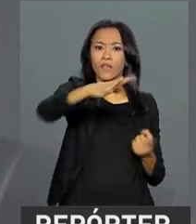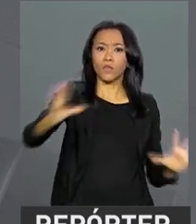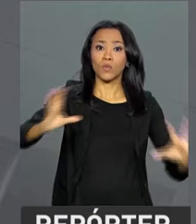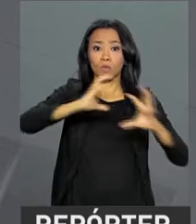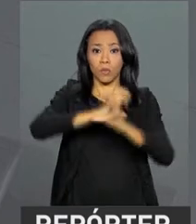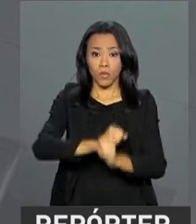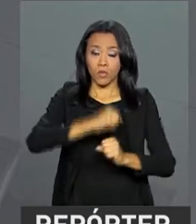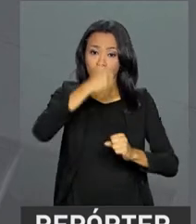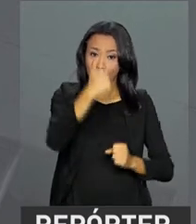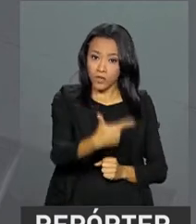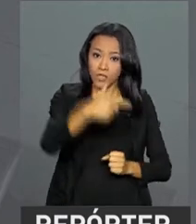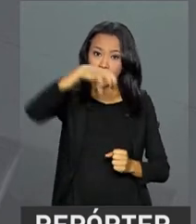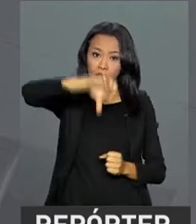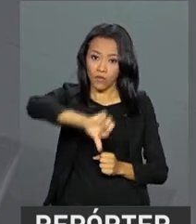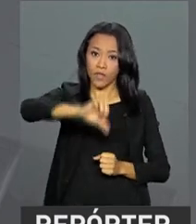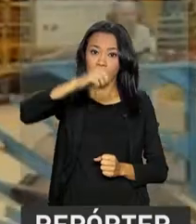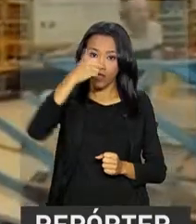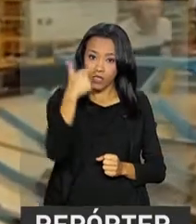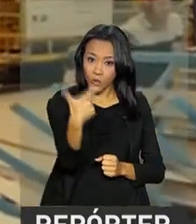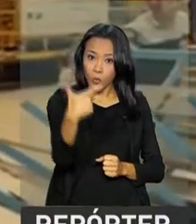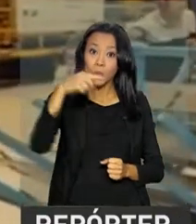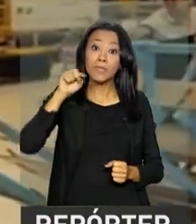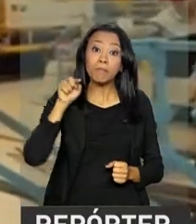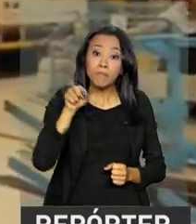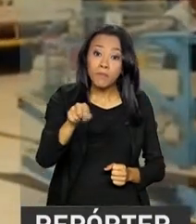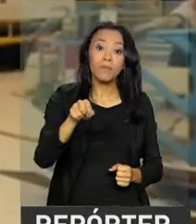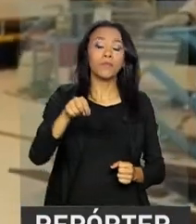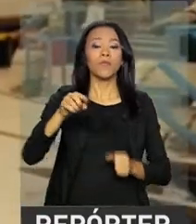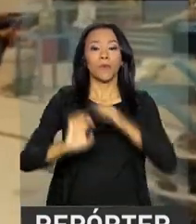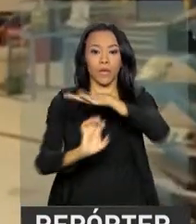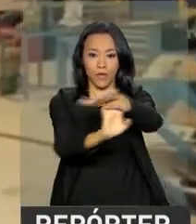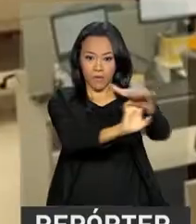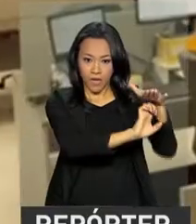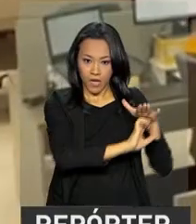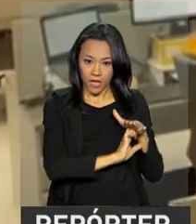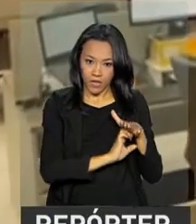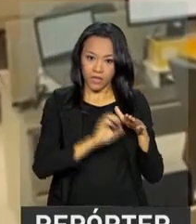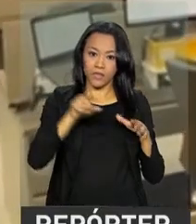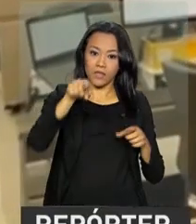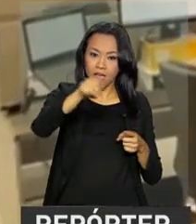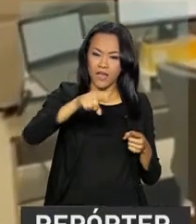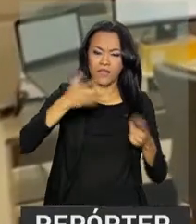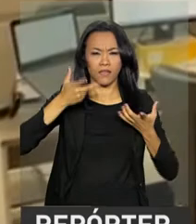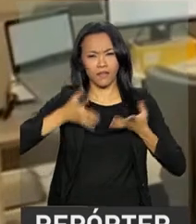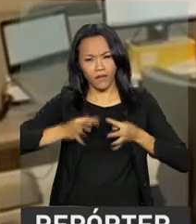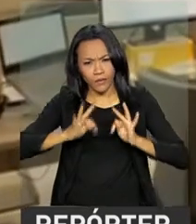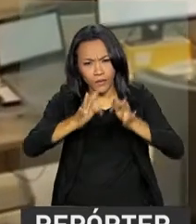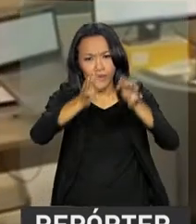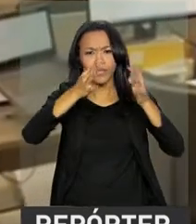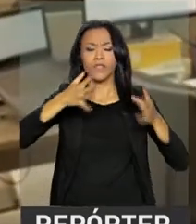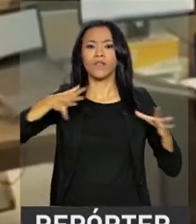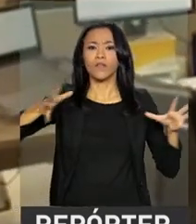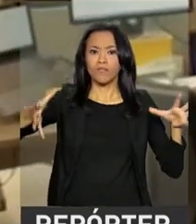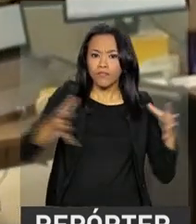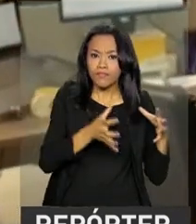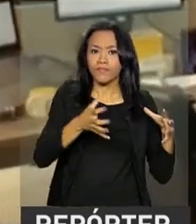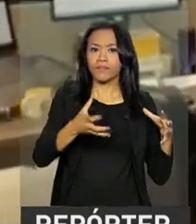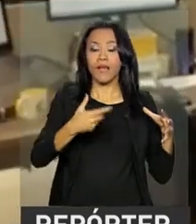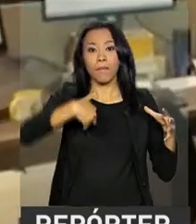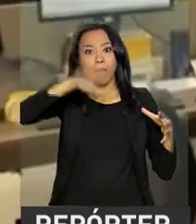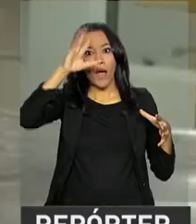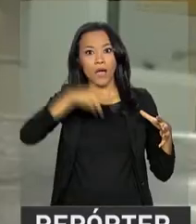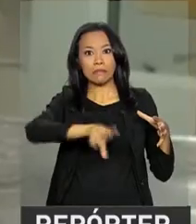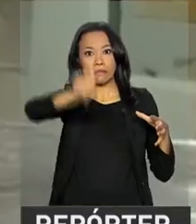292 mil empresas as áreas aeroespacial e de tecnologia da informação estão entre as mais